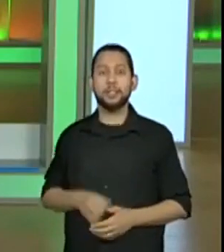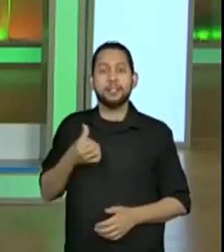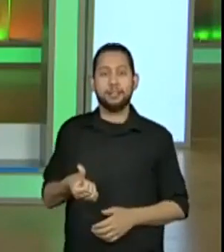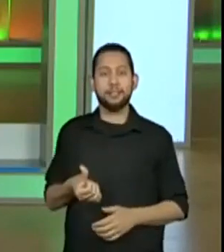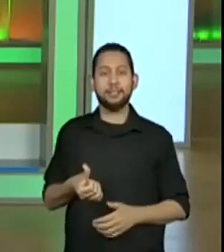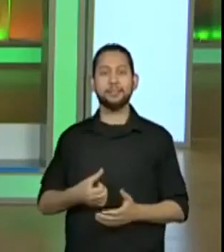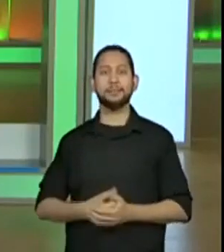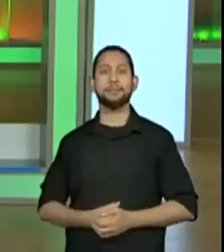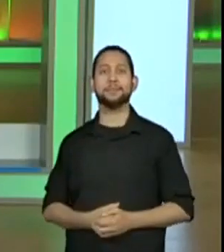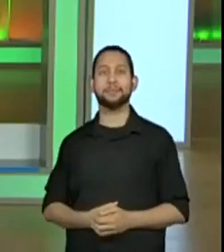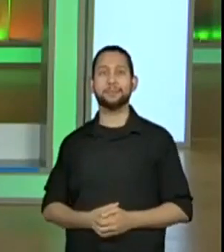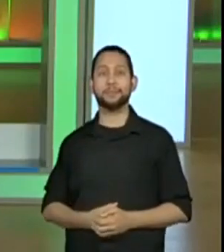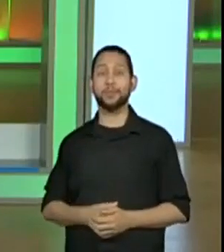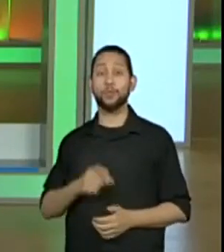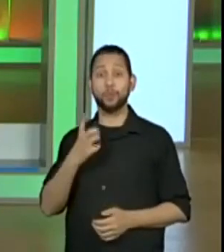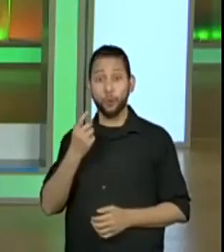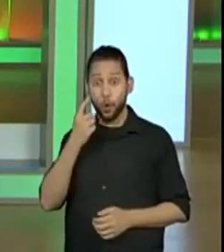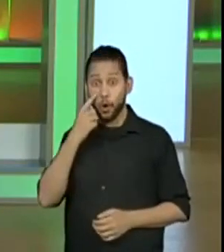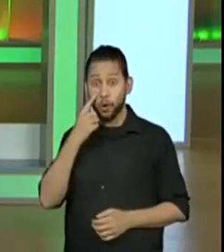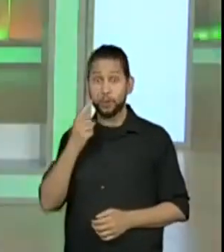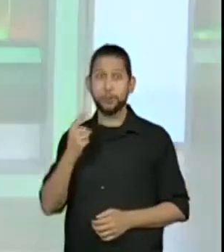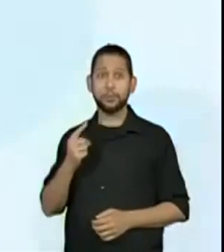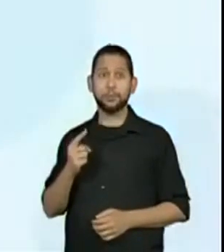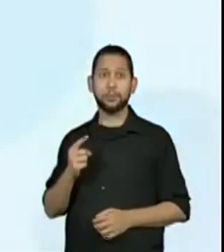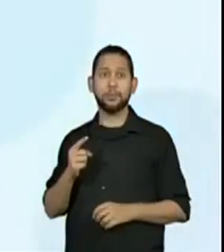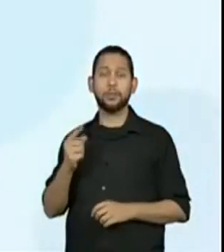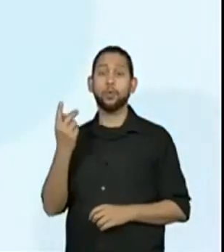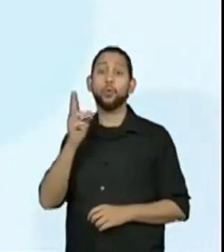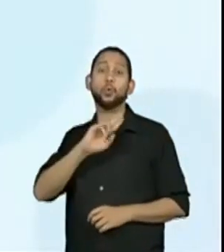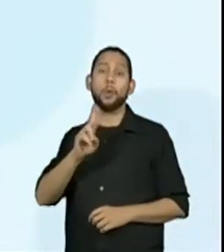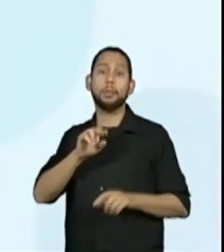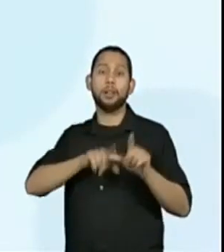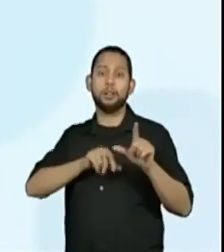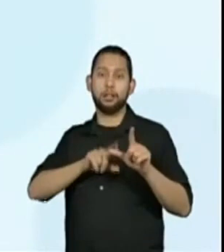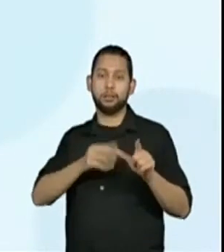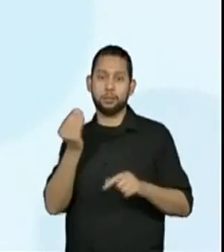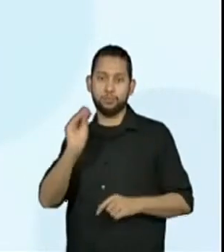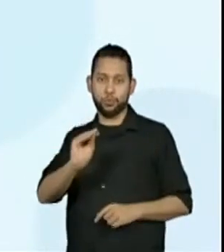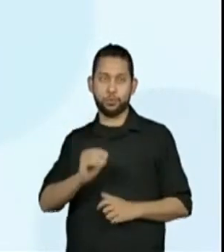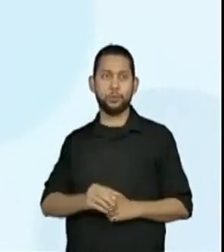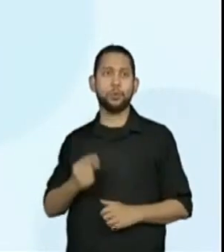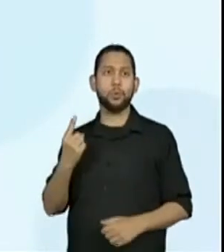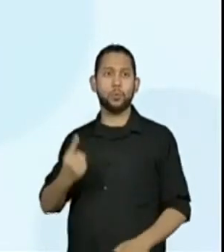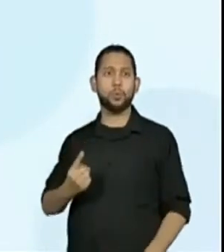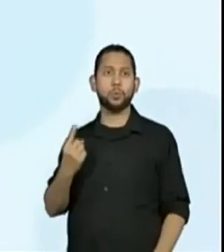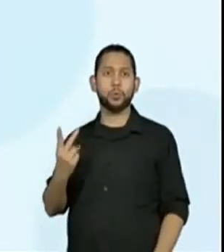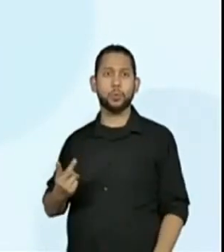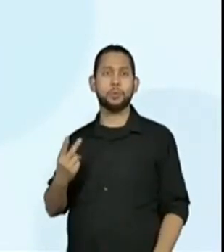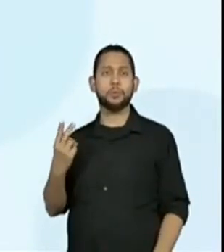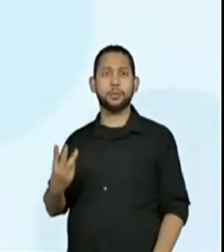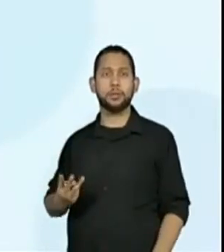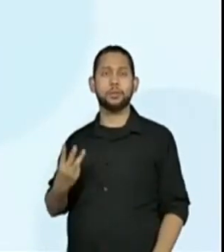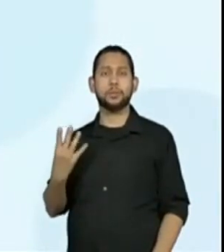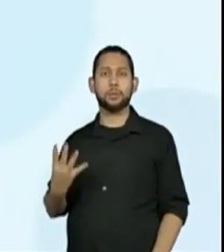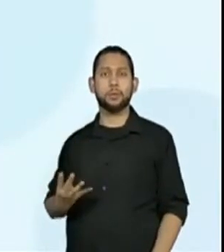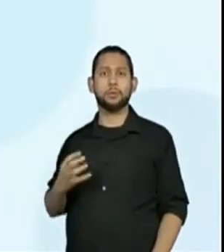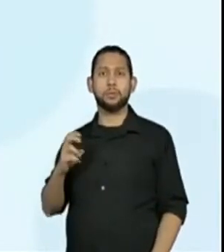6. 6. Vamos lá, deixa eu só contar aqui. Eu vou colocar só a letra do seu nome, tá bom? Tudo então, bem. Então,